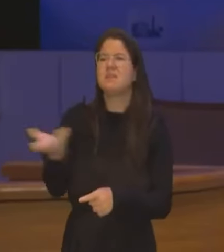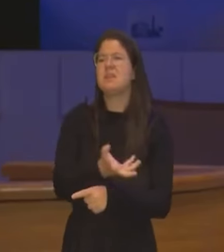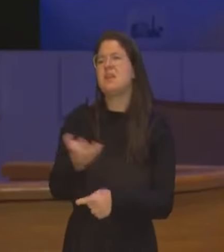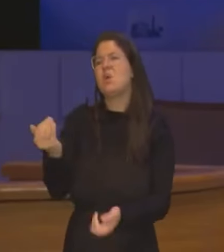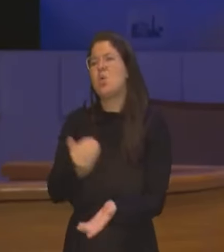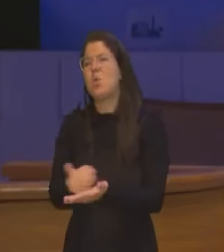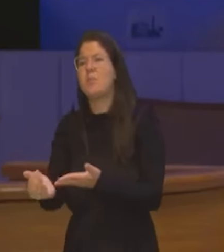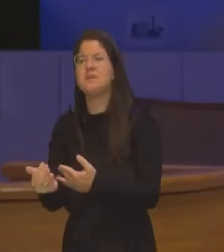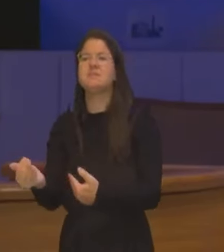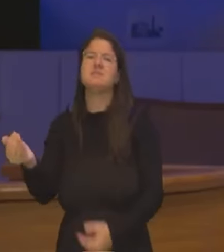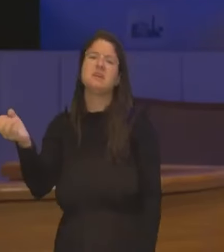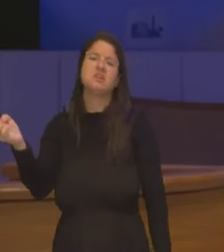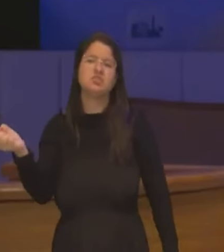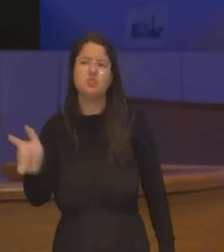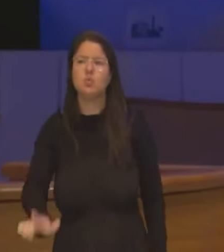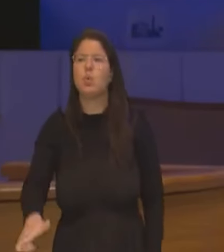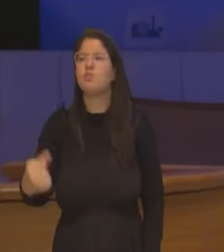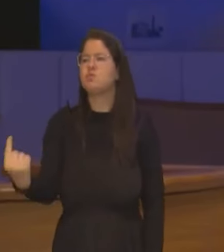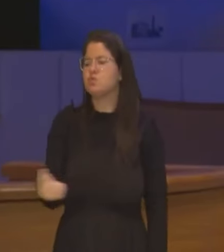recomeçar sozinhos.